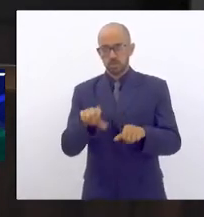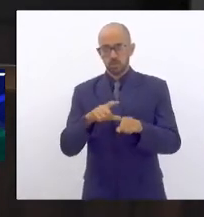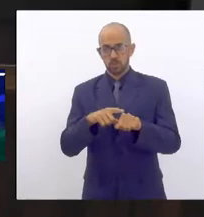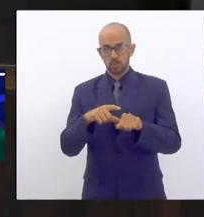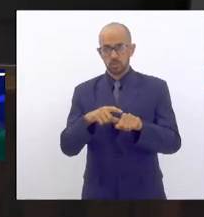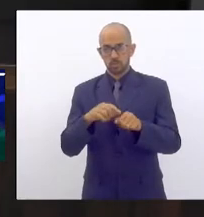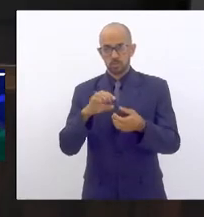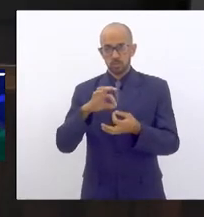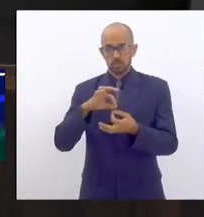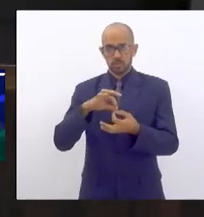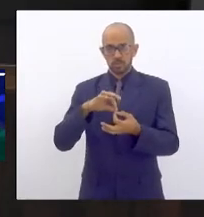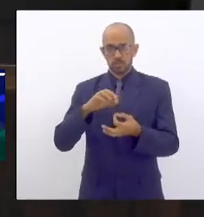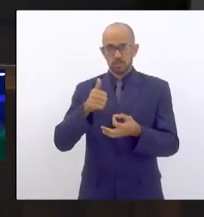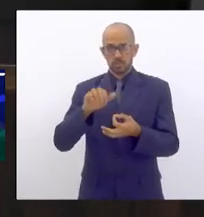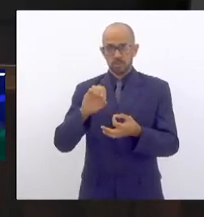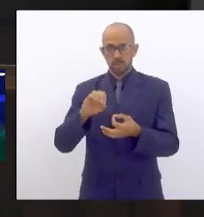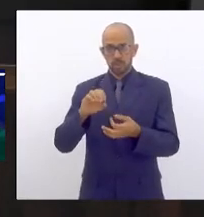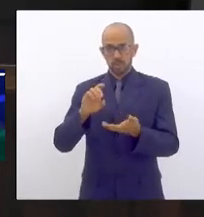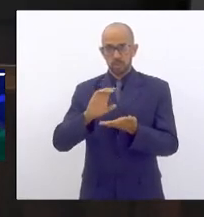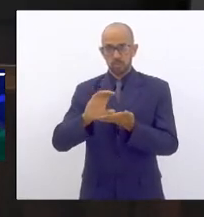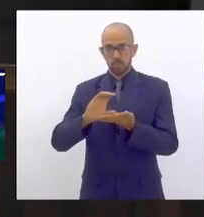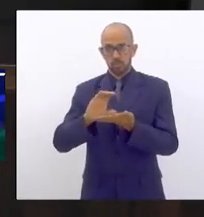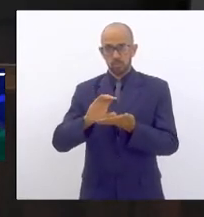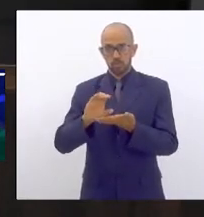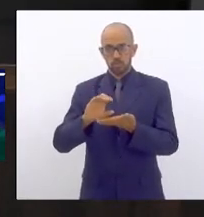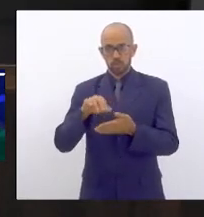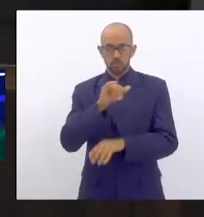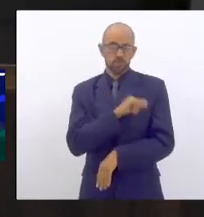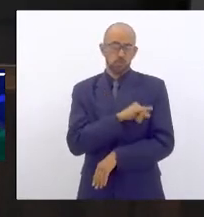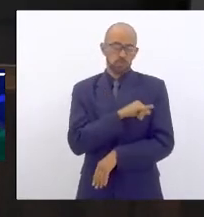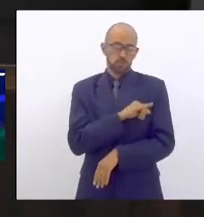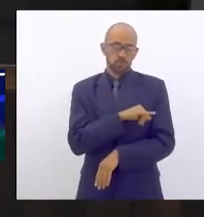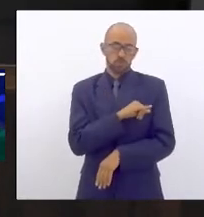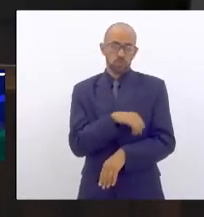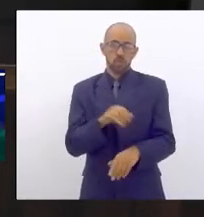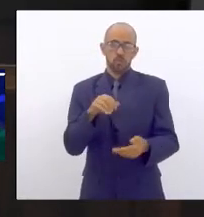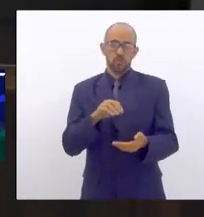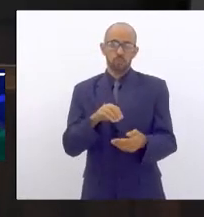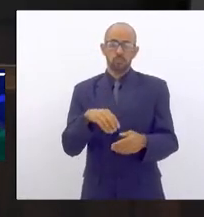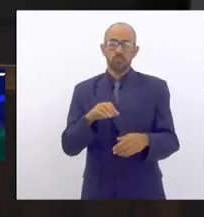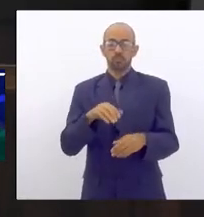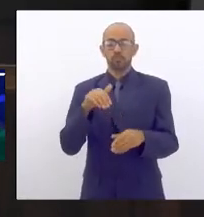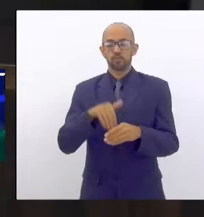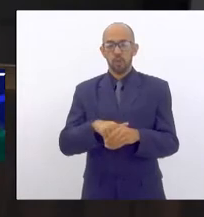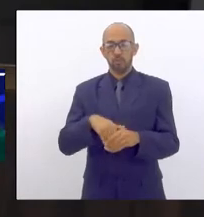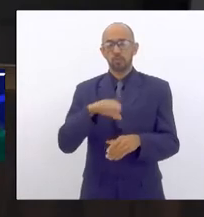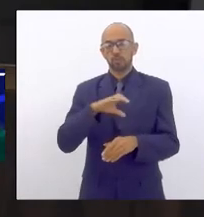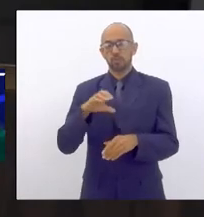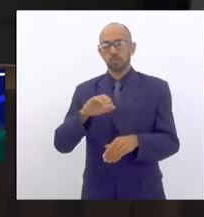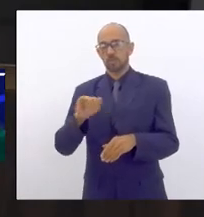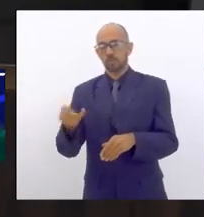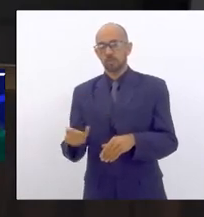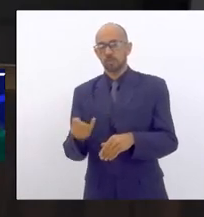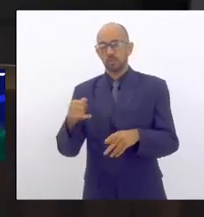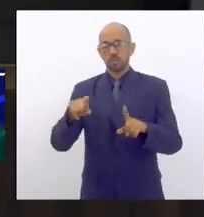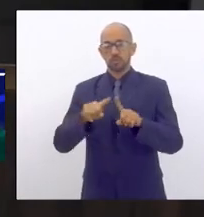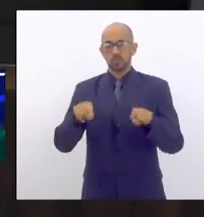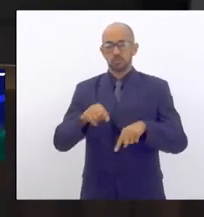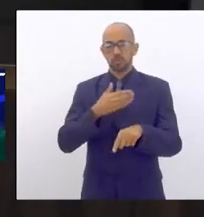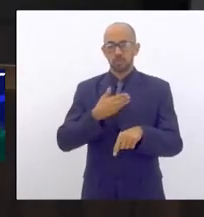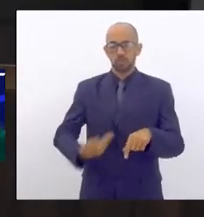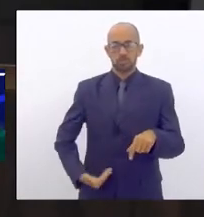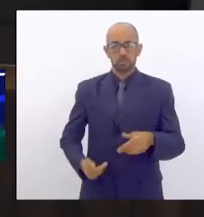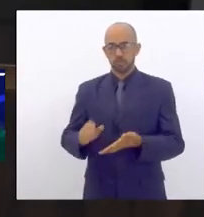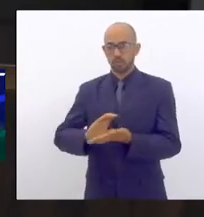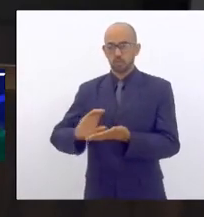artigo 307 da Constituição do Estado do Rio de Janeiro, pendente de pareceres das comissões de Constituição, Justiça, de Educação, de Cultura, de Servidores Públicos e